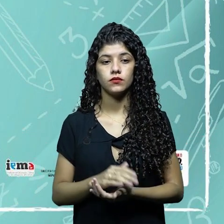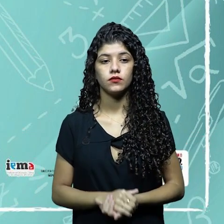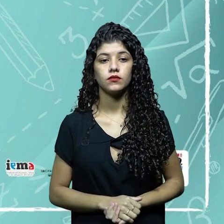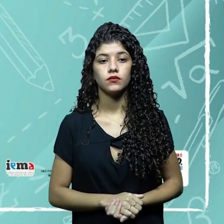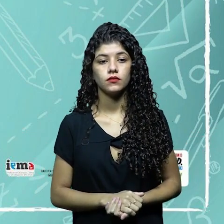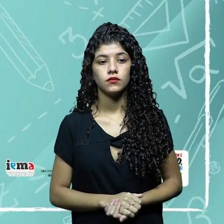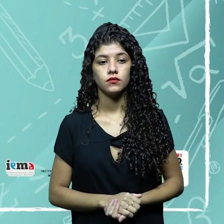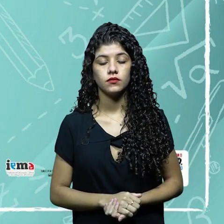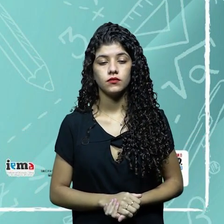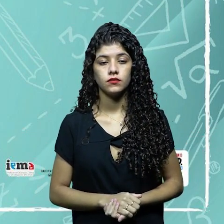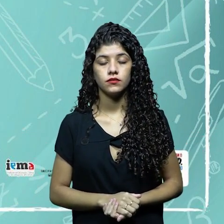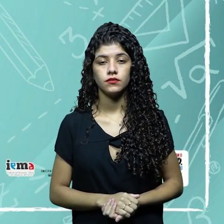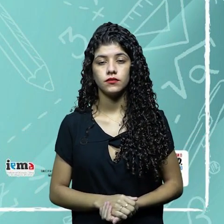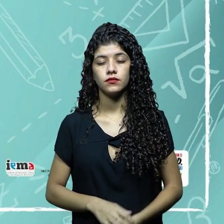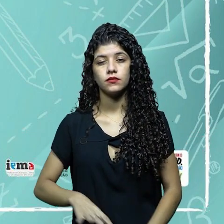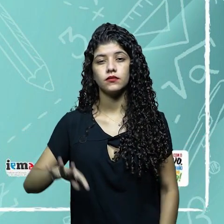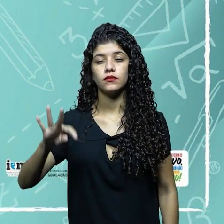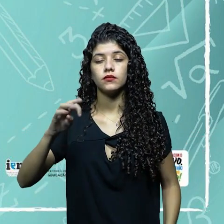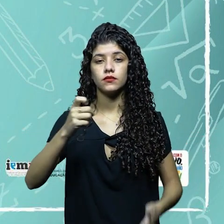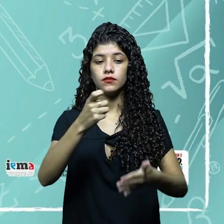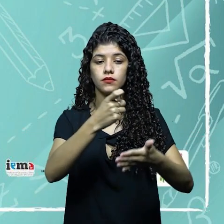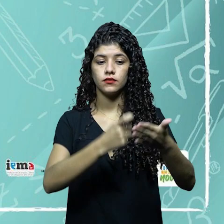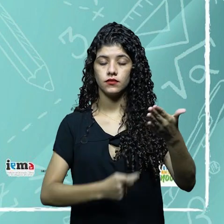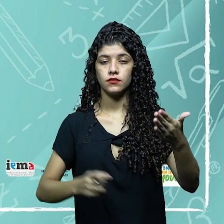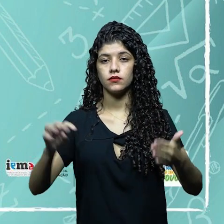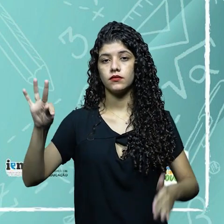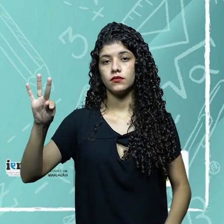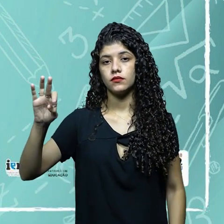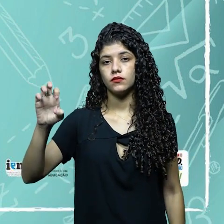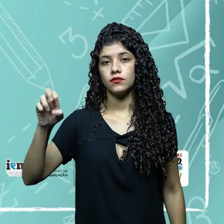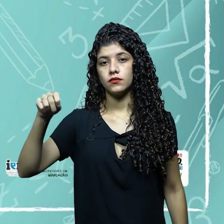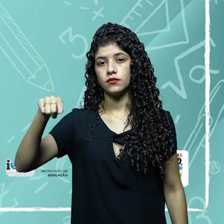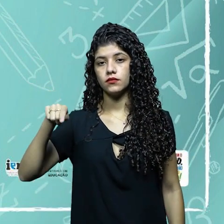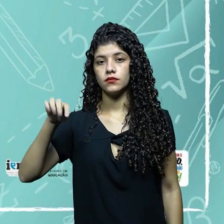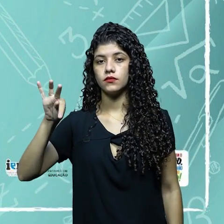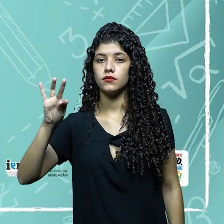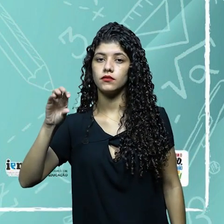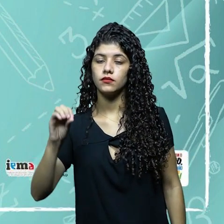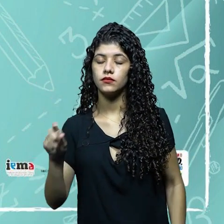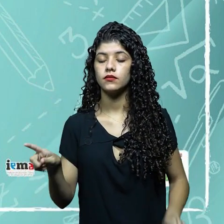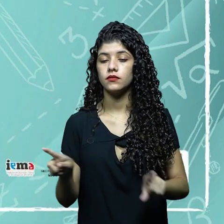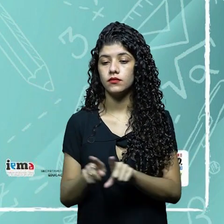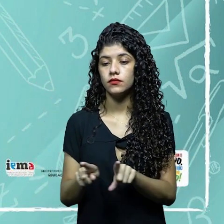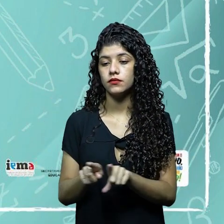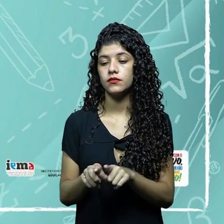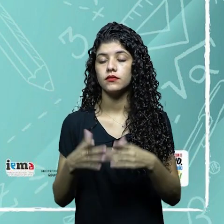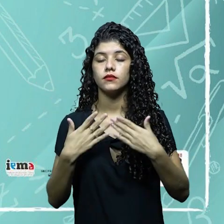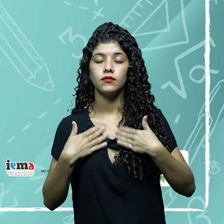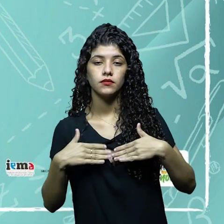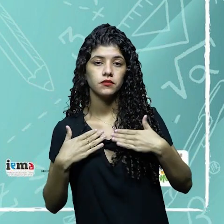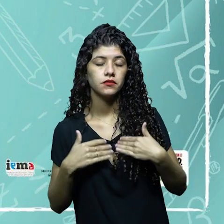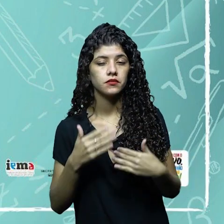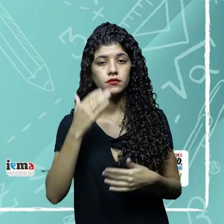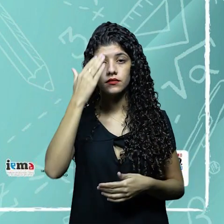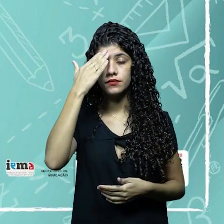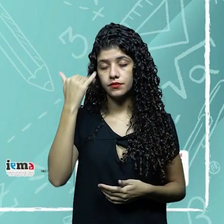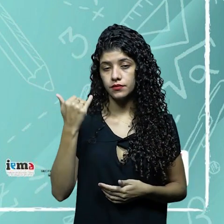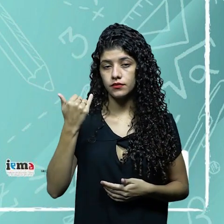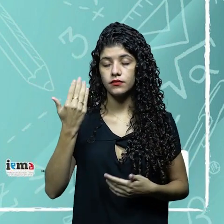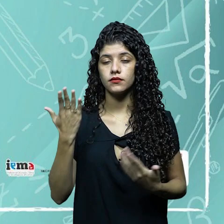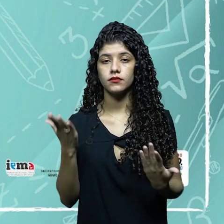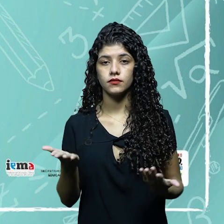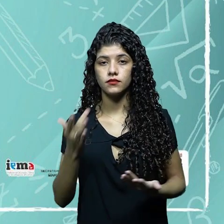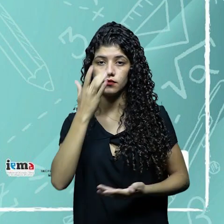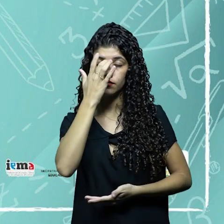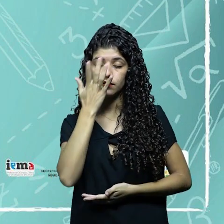aqui, a gente vai ver o comando texto. O comando texto também é bem tranquilo, ele já